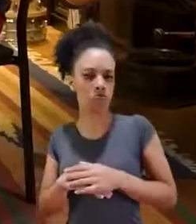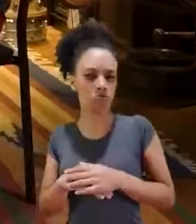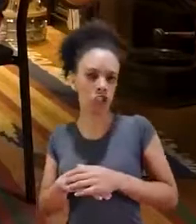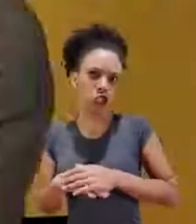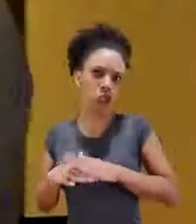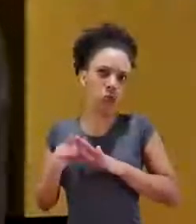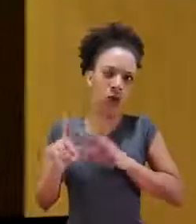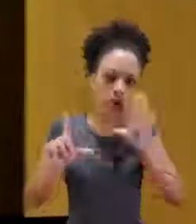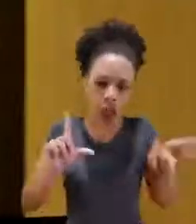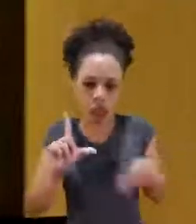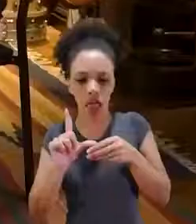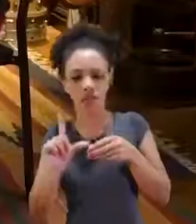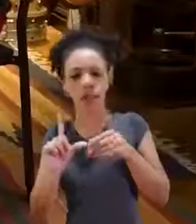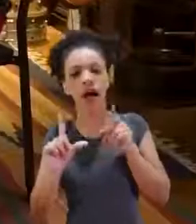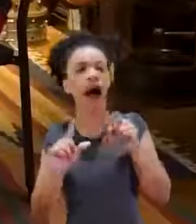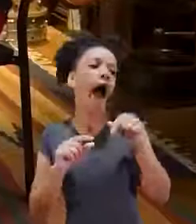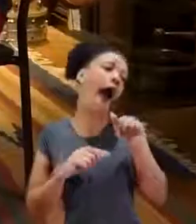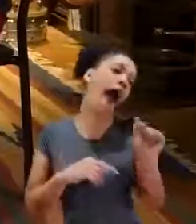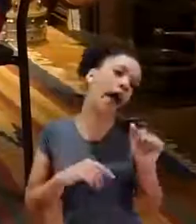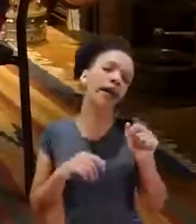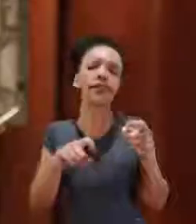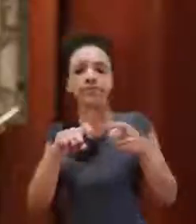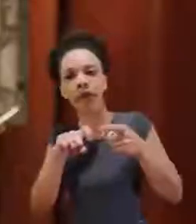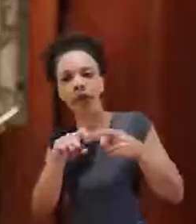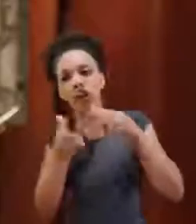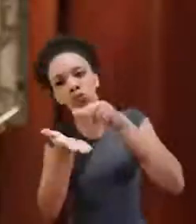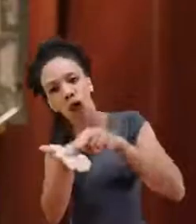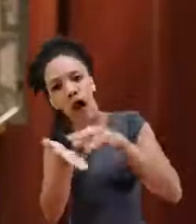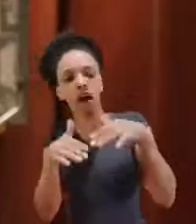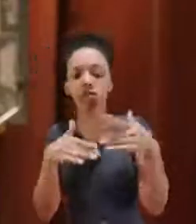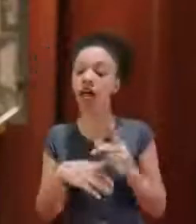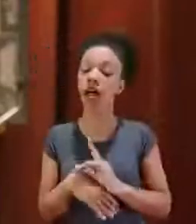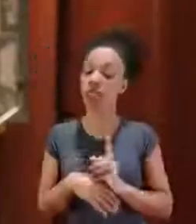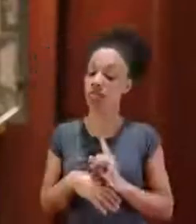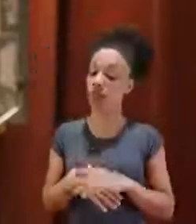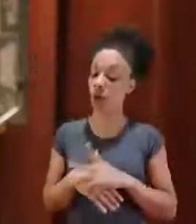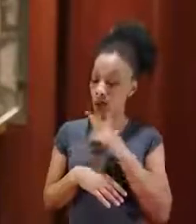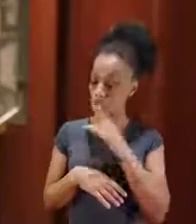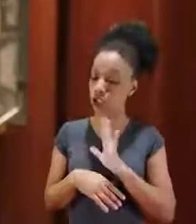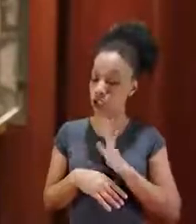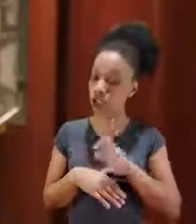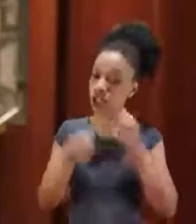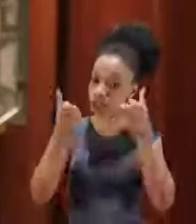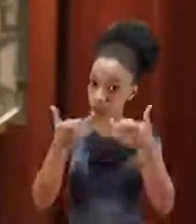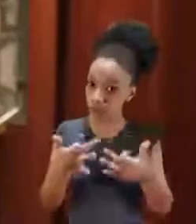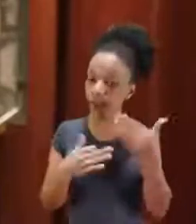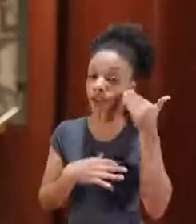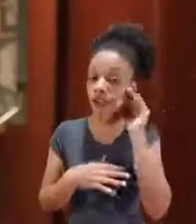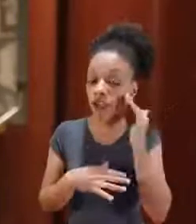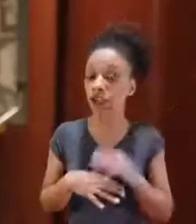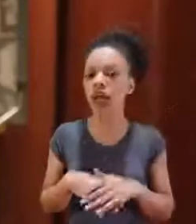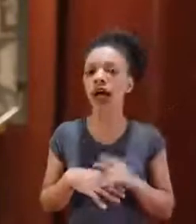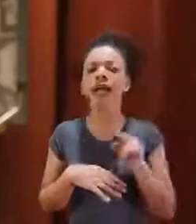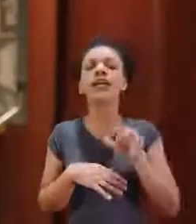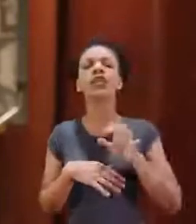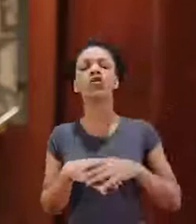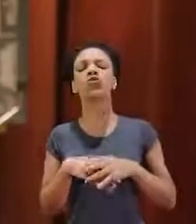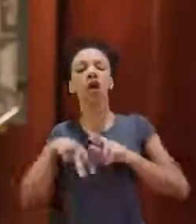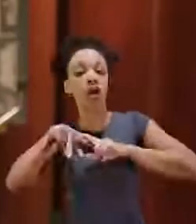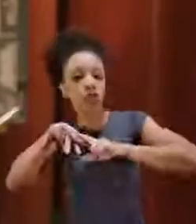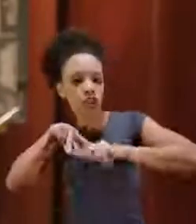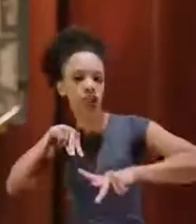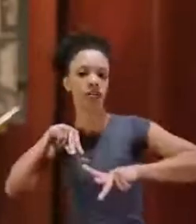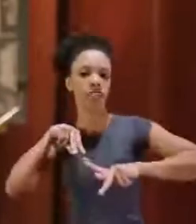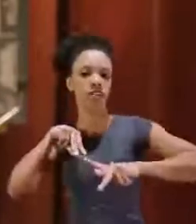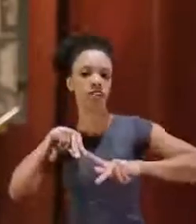mais uma letra do tipo a que fez cirurgia aqui acho que não o que já foi explicado já foi compreendido que isso